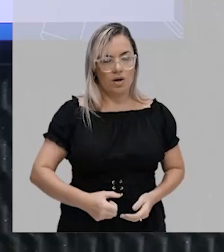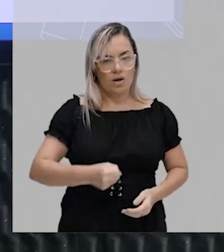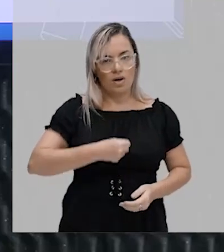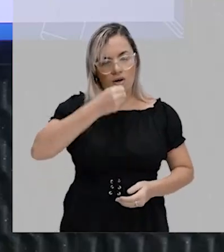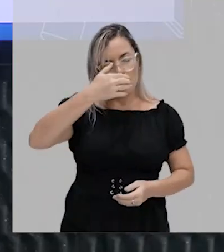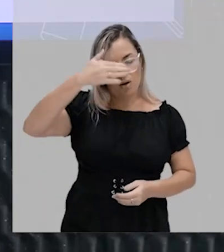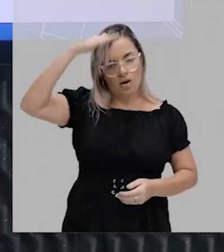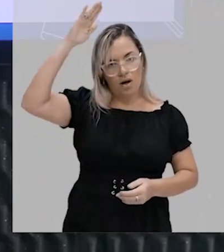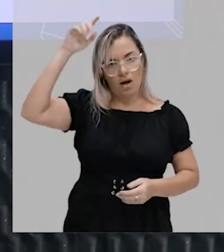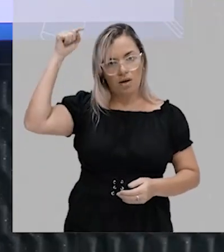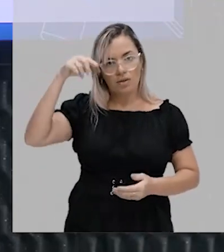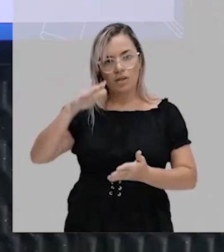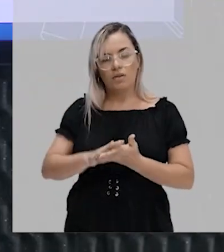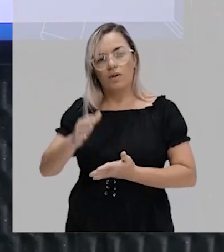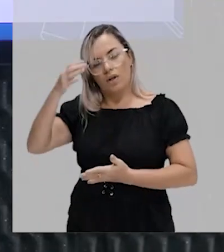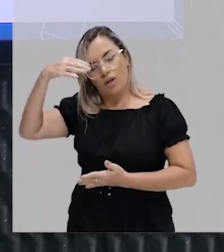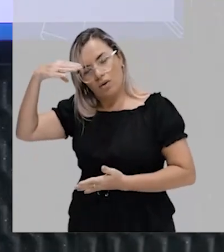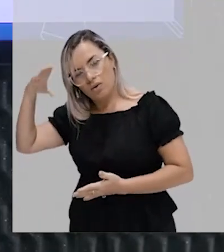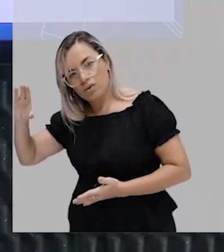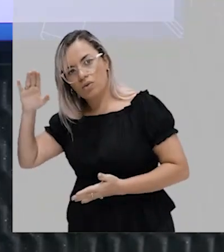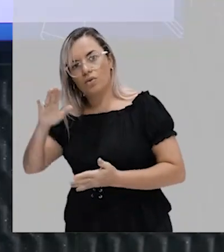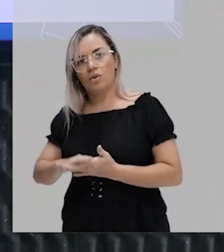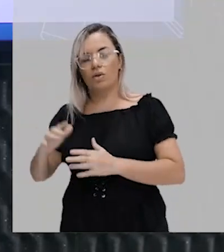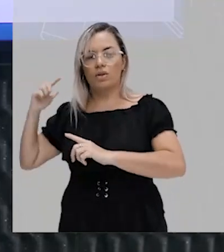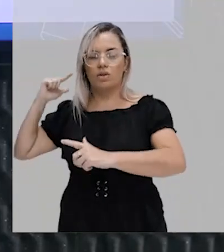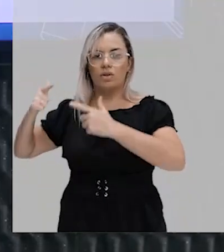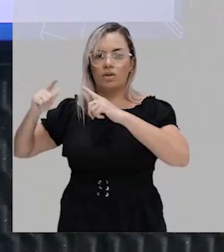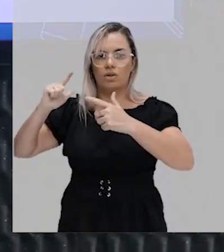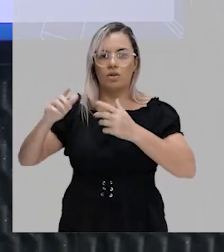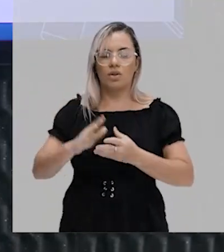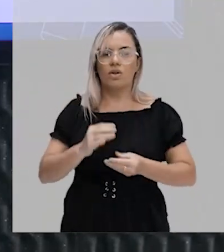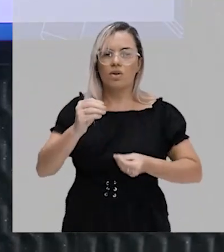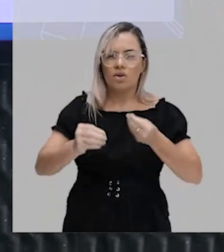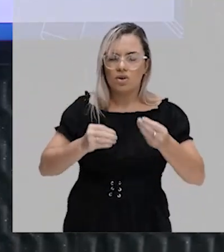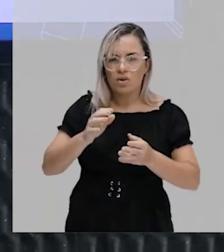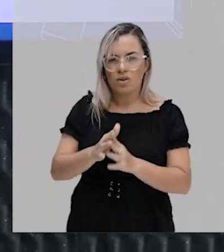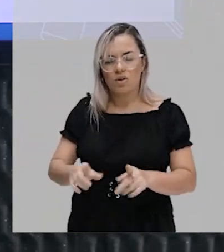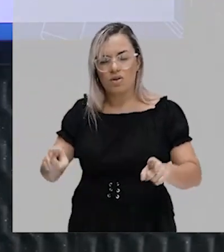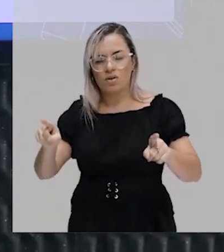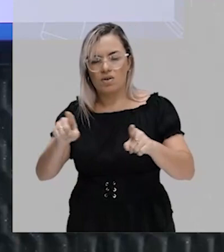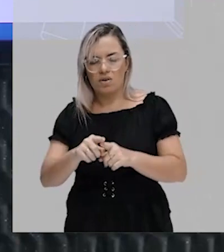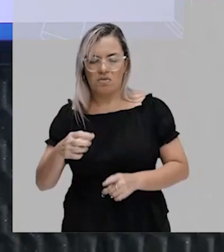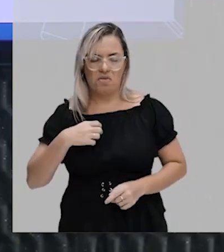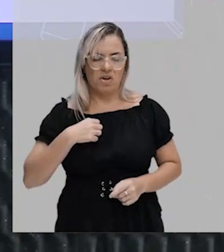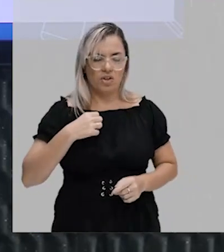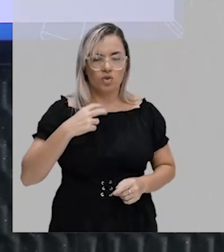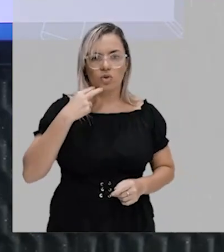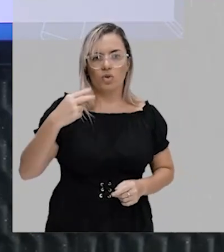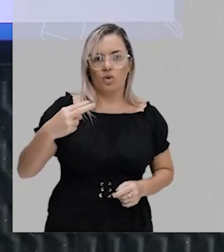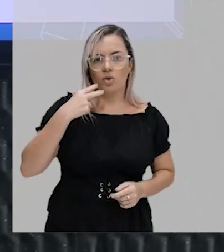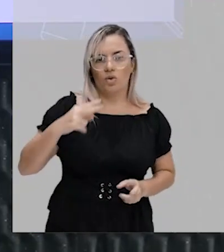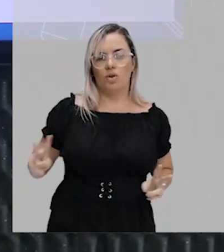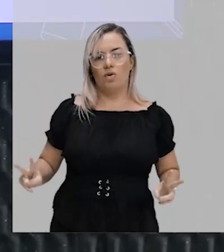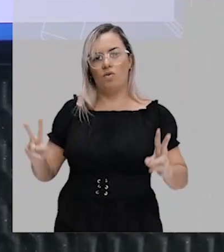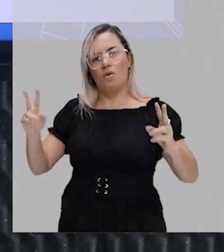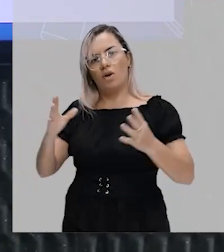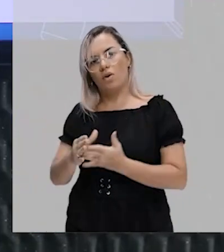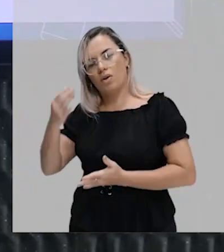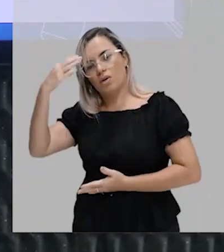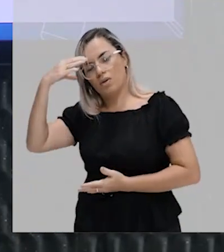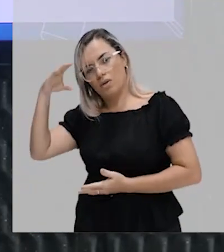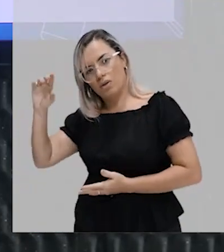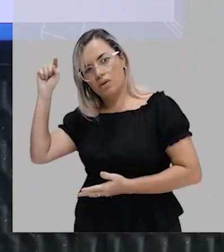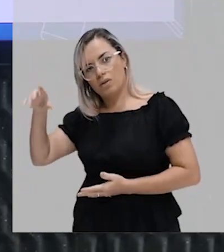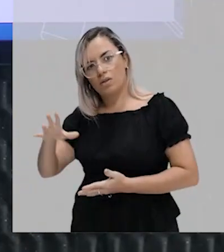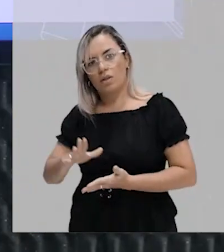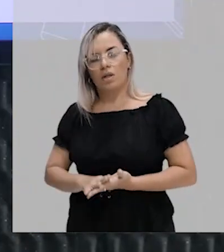com a tradição. E tudo isso, a forma como a gente se veste, o idioma que a gente fala, os valores culturais da